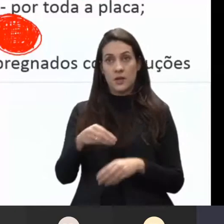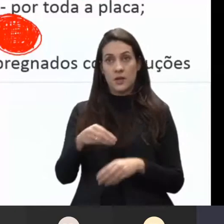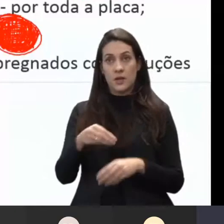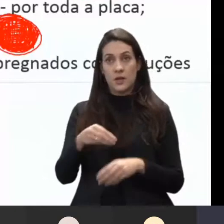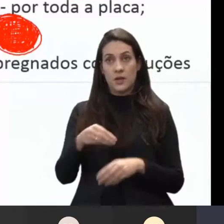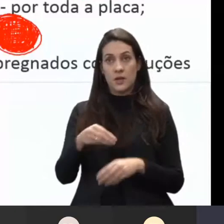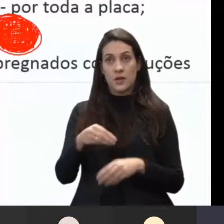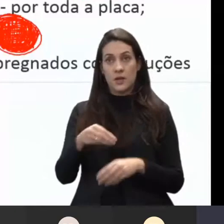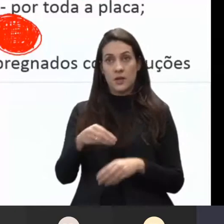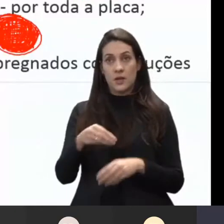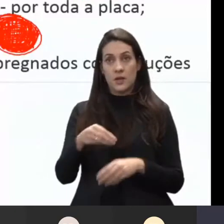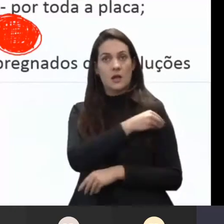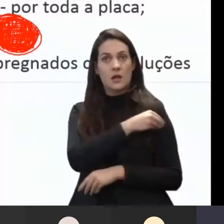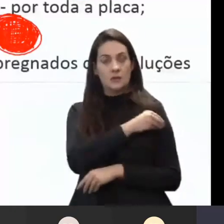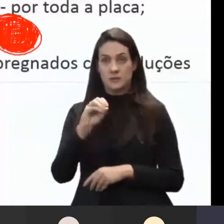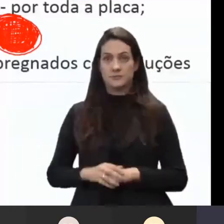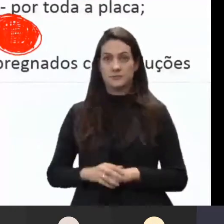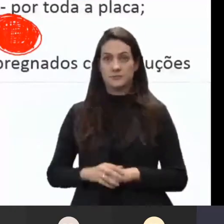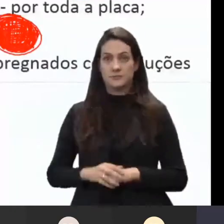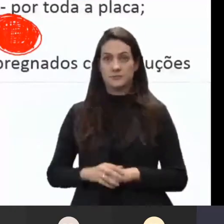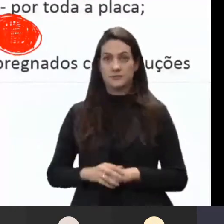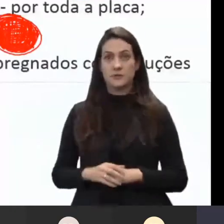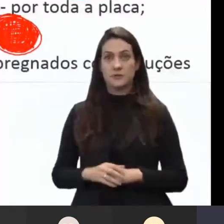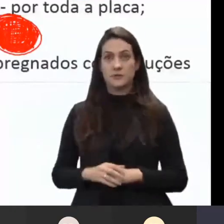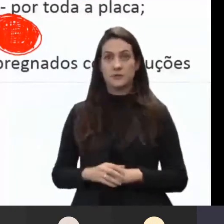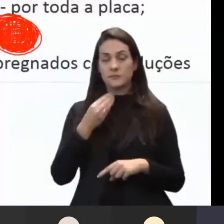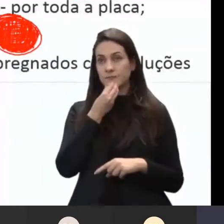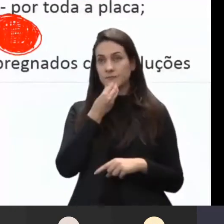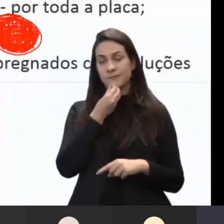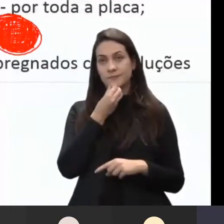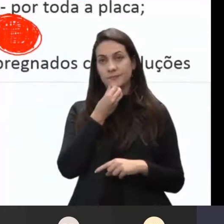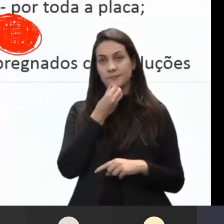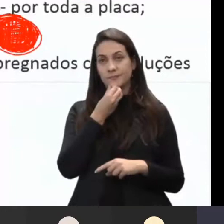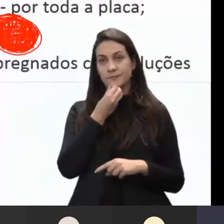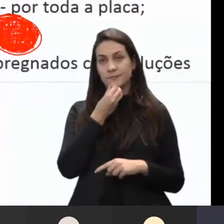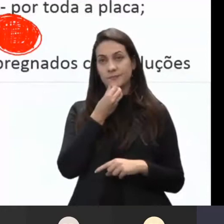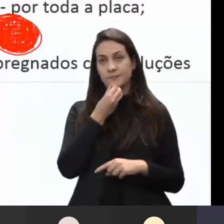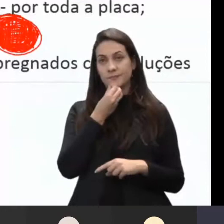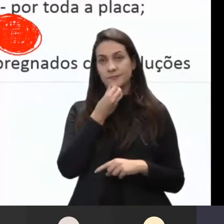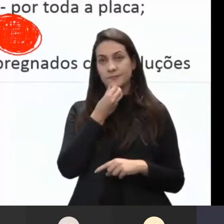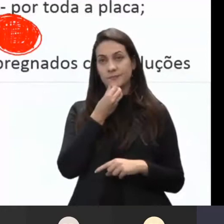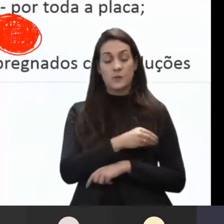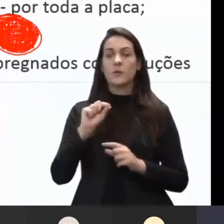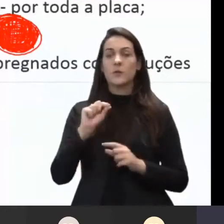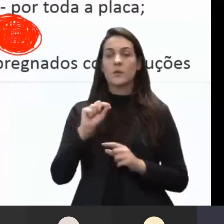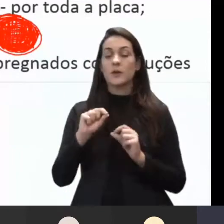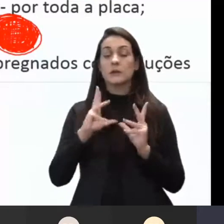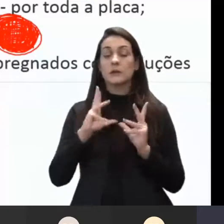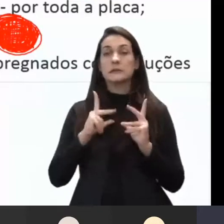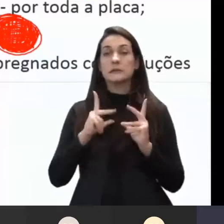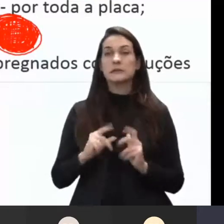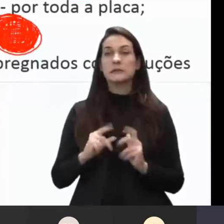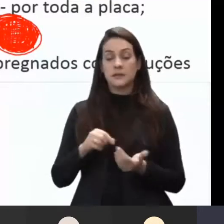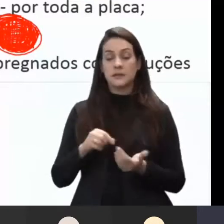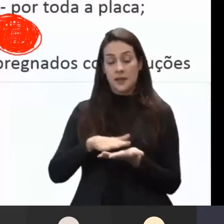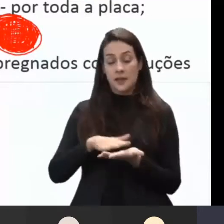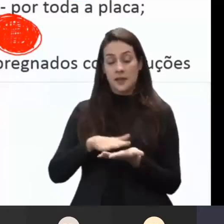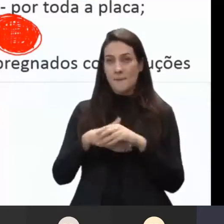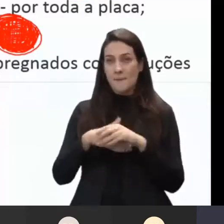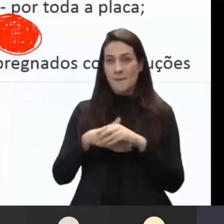70. Por que adicionar o álcool 70? Porque o álcool 70 nós utilizamos muito na higienização das